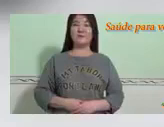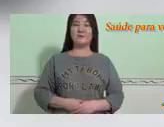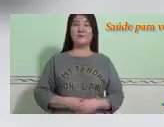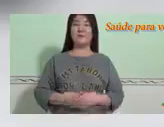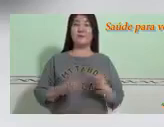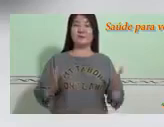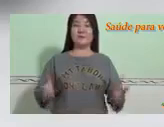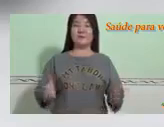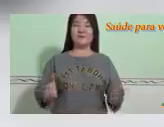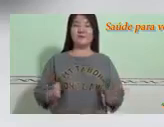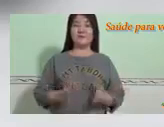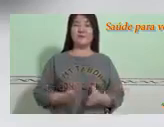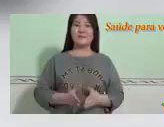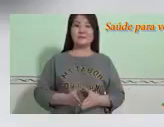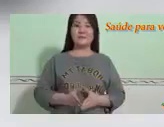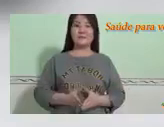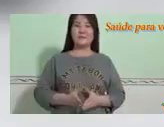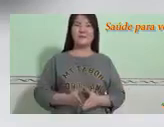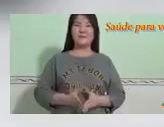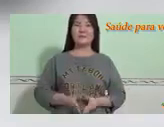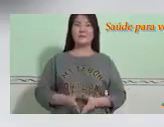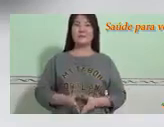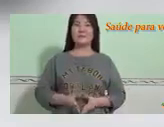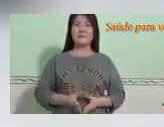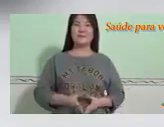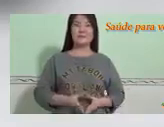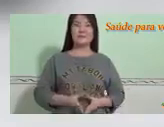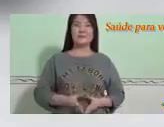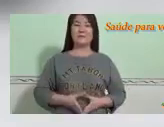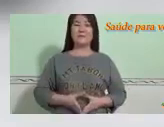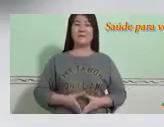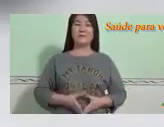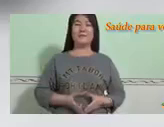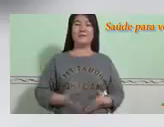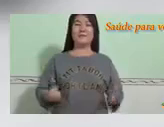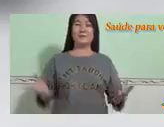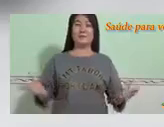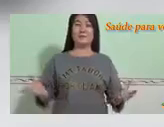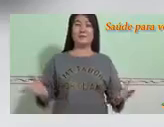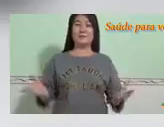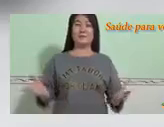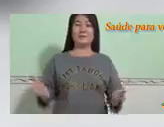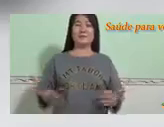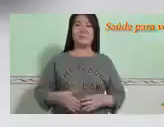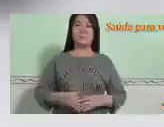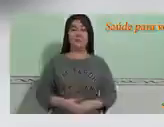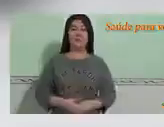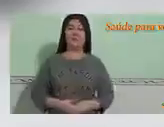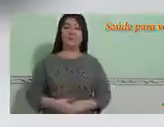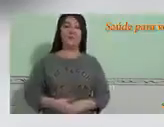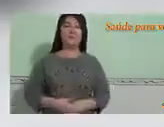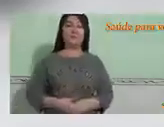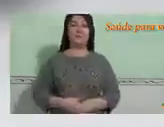para compreender o que lhe falam, esquecimento do significado das palavras e nos casos mais graves, perda total